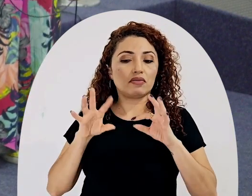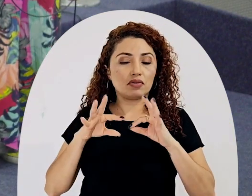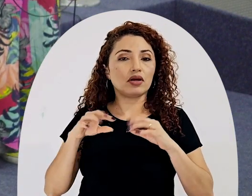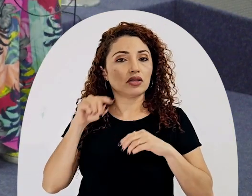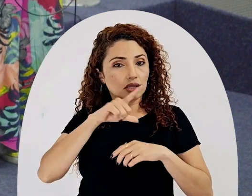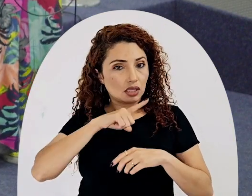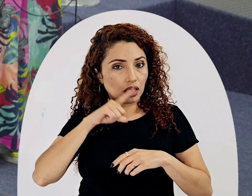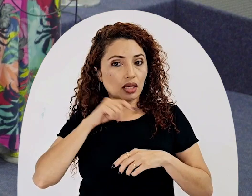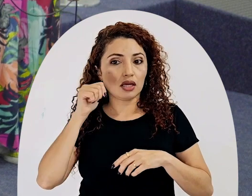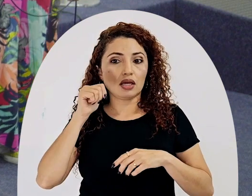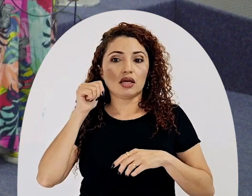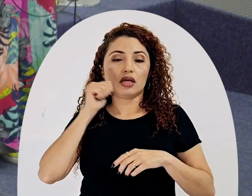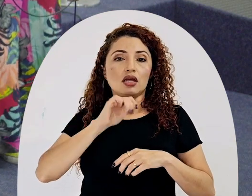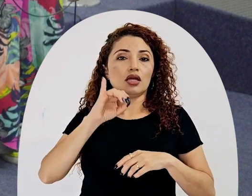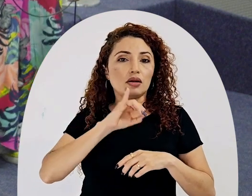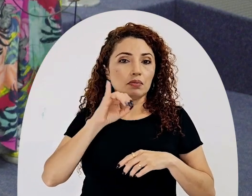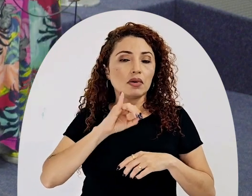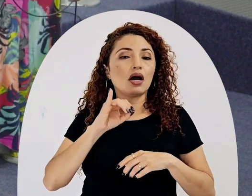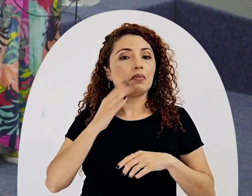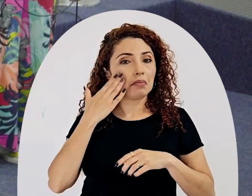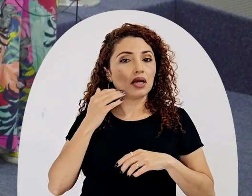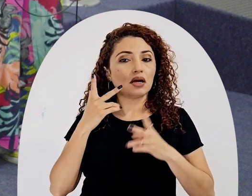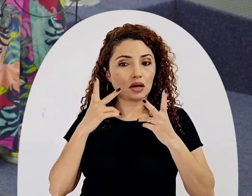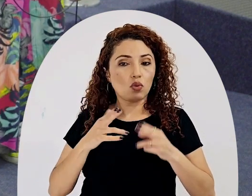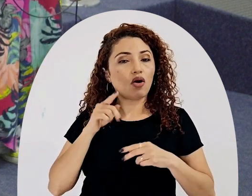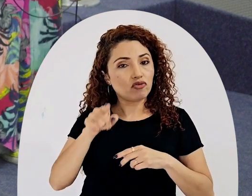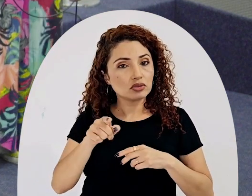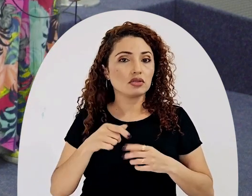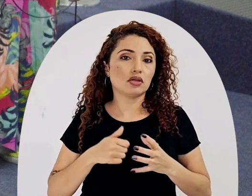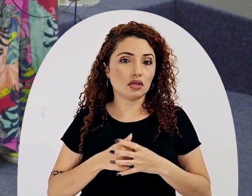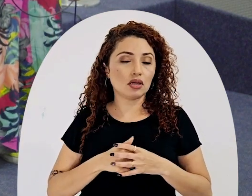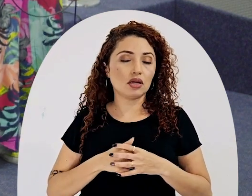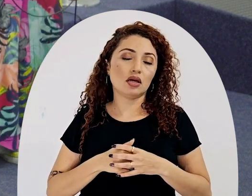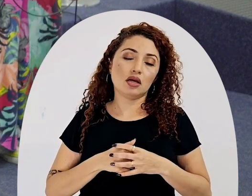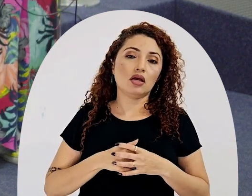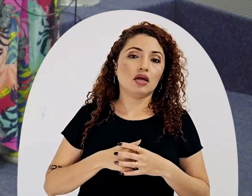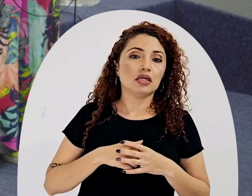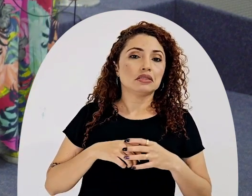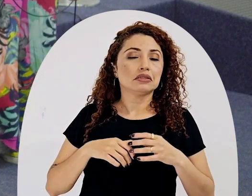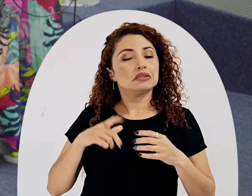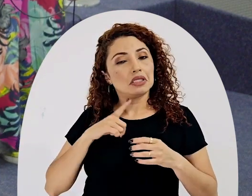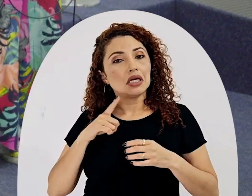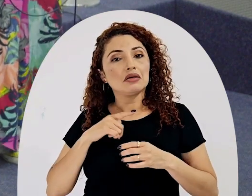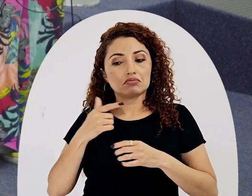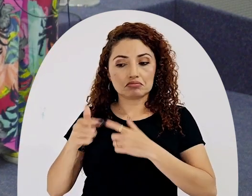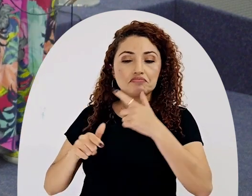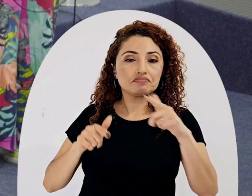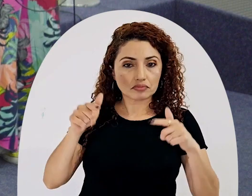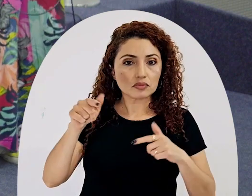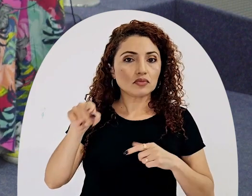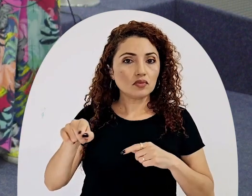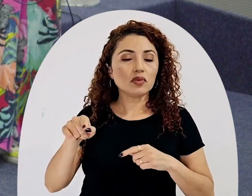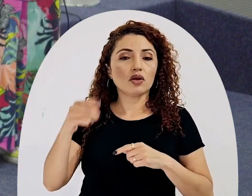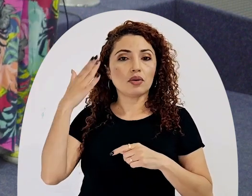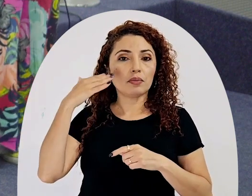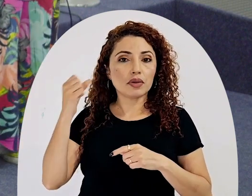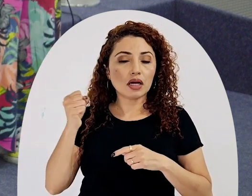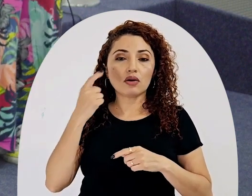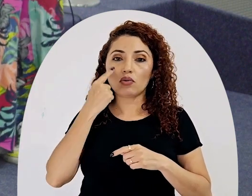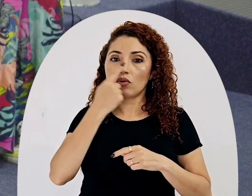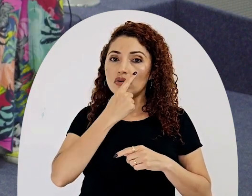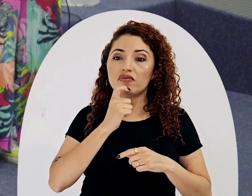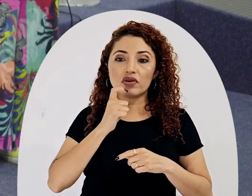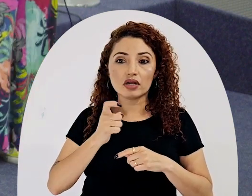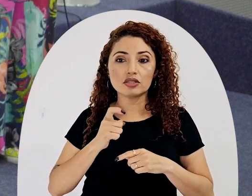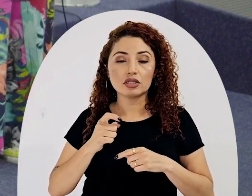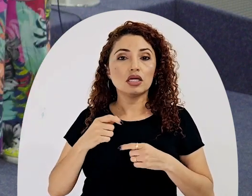e 5 são dessa cor branca e de olho claro, tá? Porque nós somos italianos, existe preconceito dentro da família. Nós somos